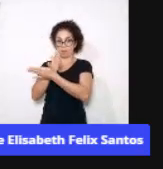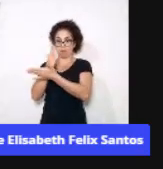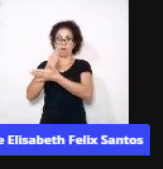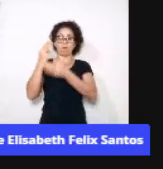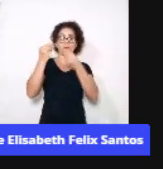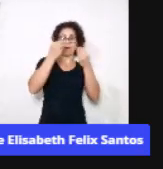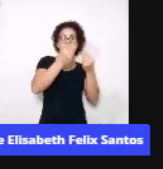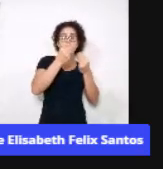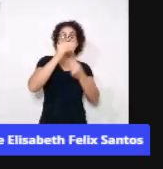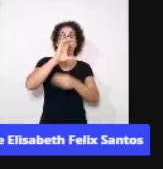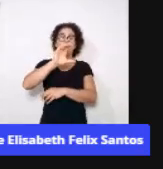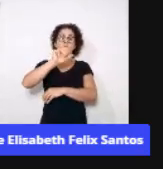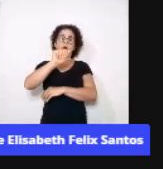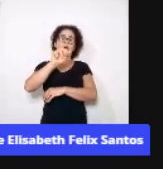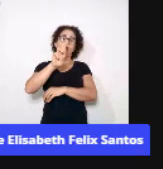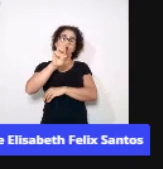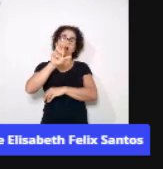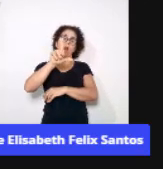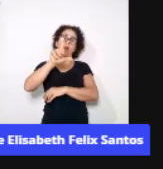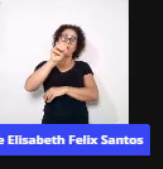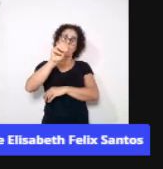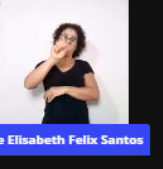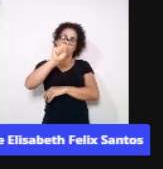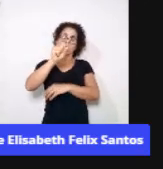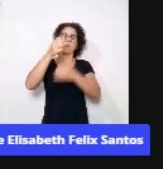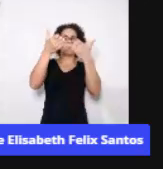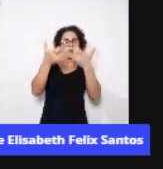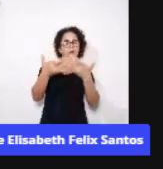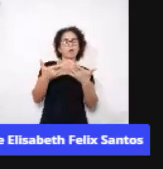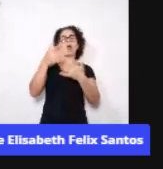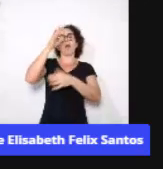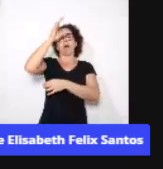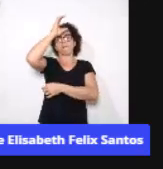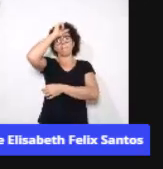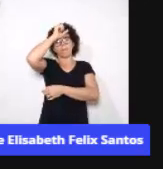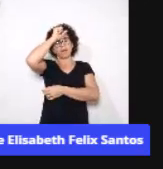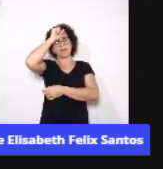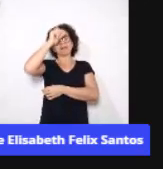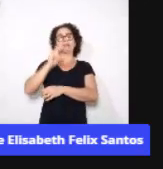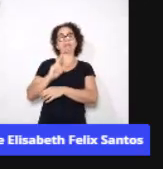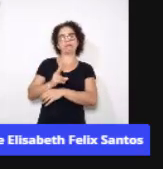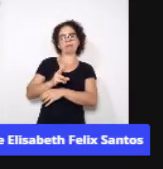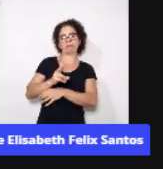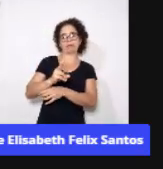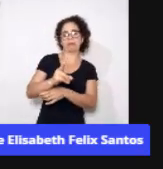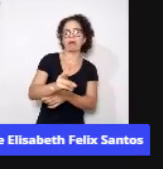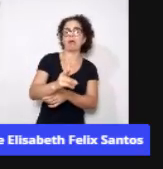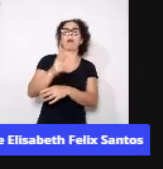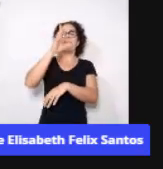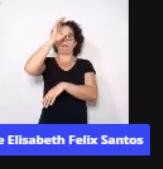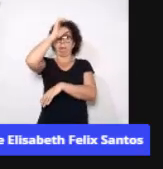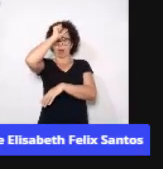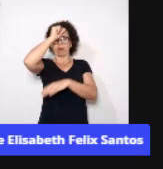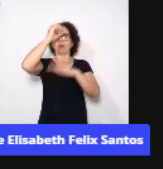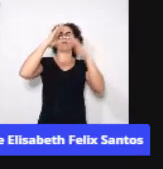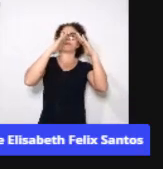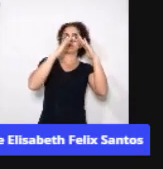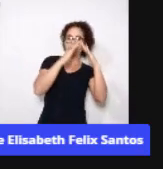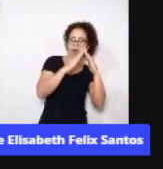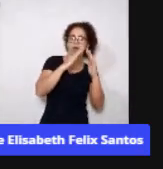tempo todo. Lembra? Nós aprendemos o tempo todo. Aprendemos em casa, aprendemos na